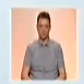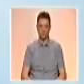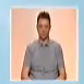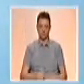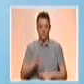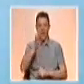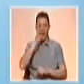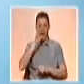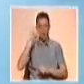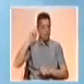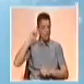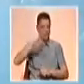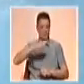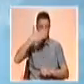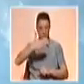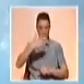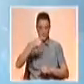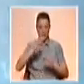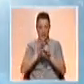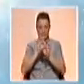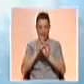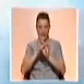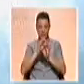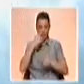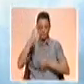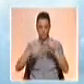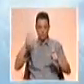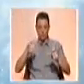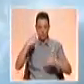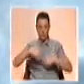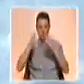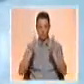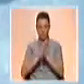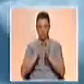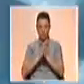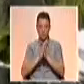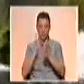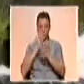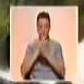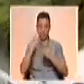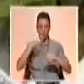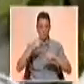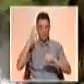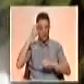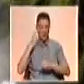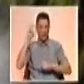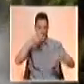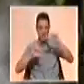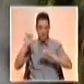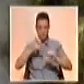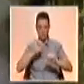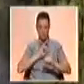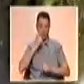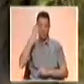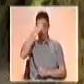A água é o principal constituinte das células humanas e está presente em todos os processos fisiológicos e bioquímicos que ocorrem no